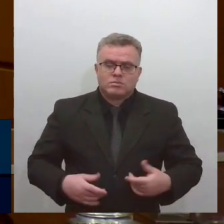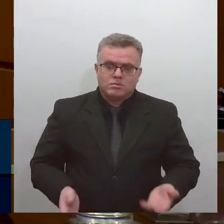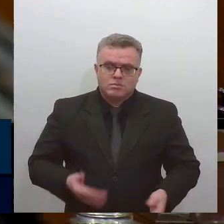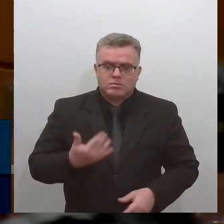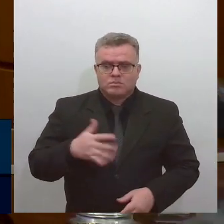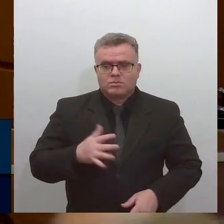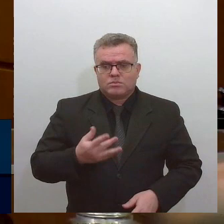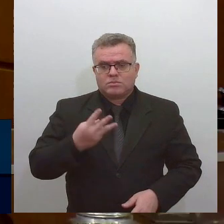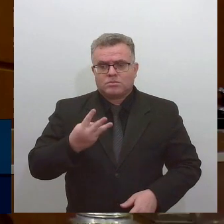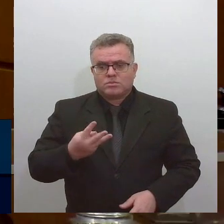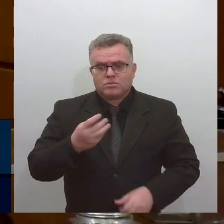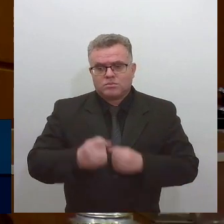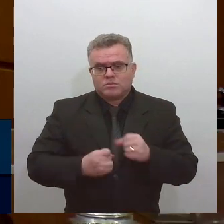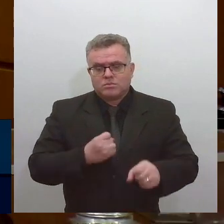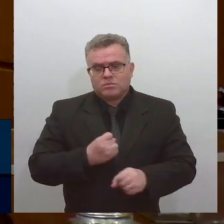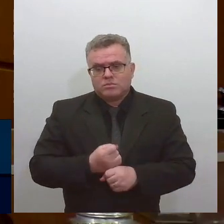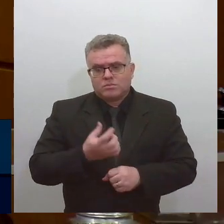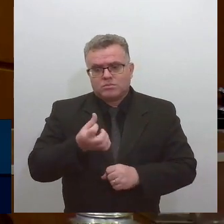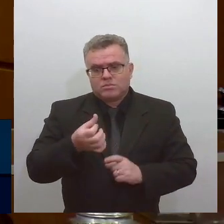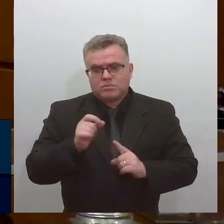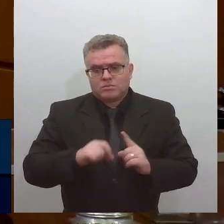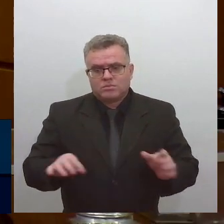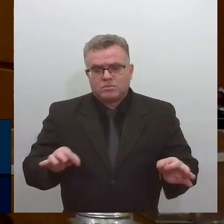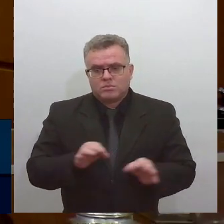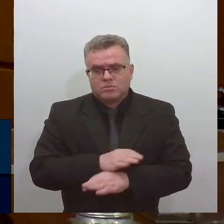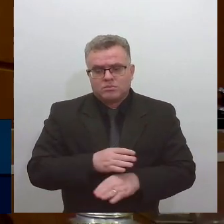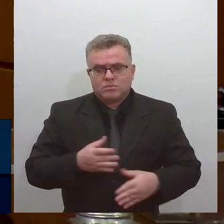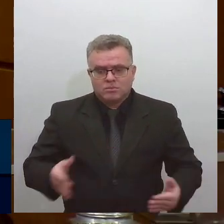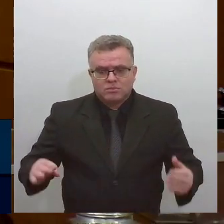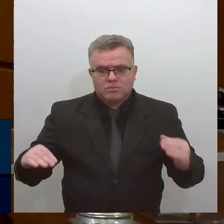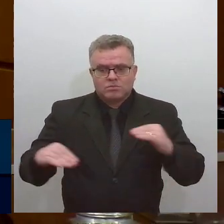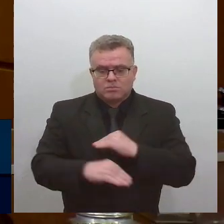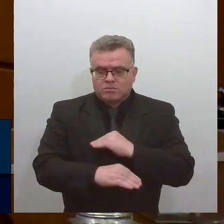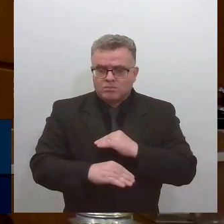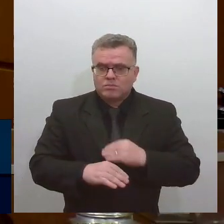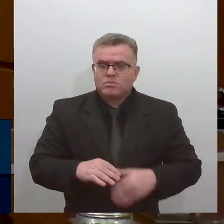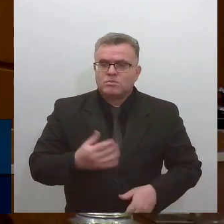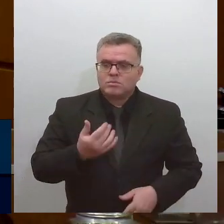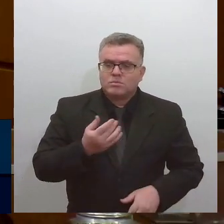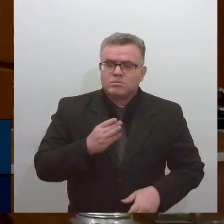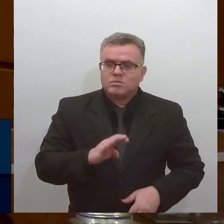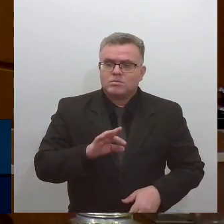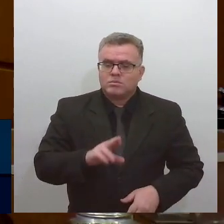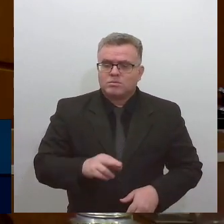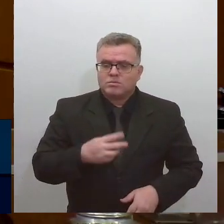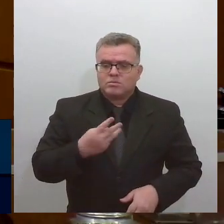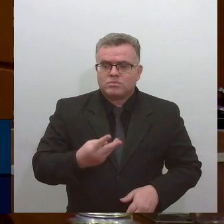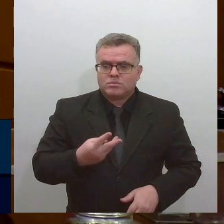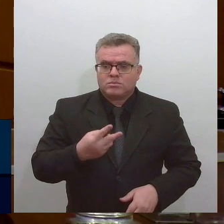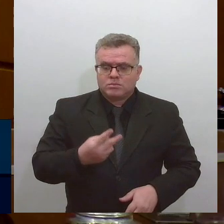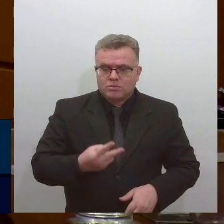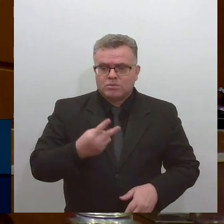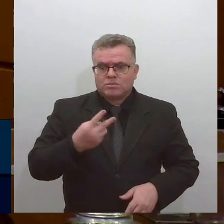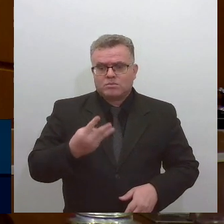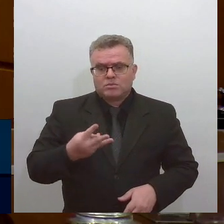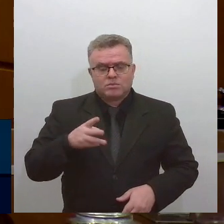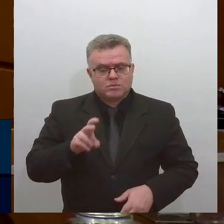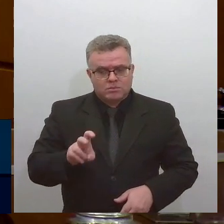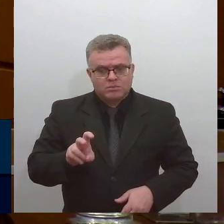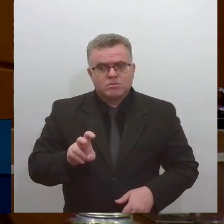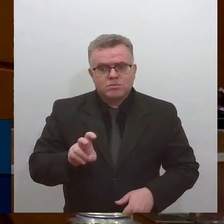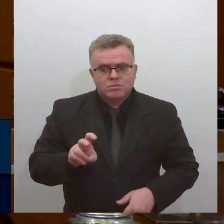toda a BR 235 é claro que esses ajustes a gente vai fazer ao longo da execução da